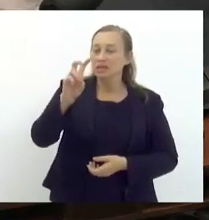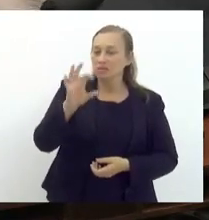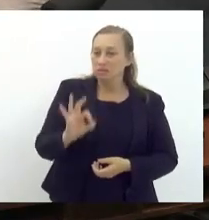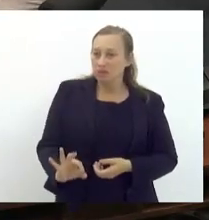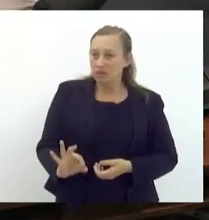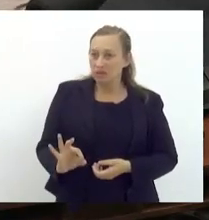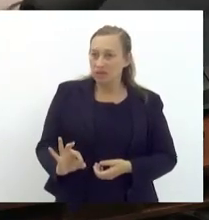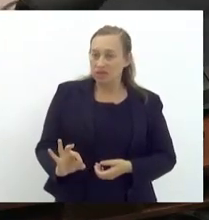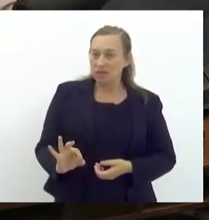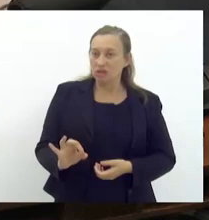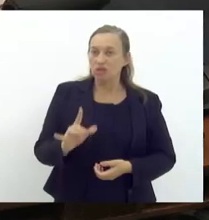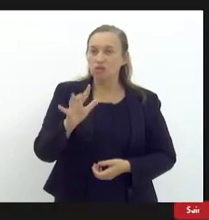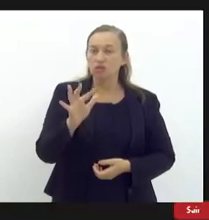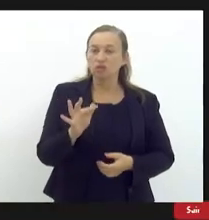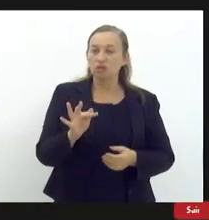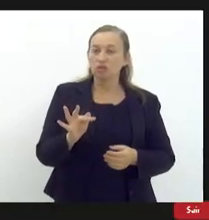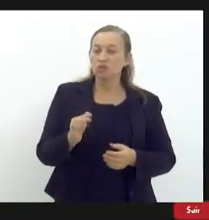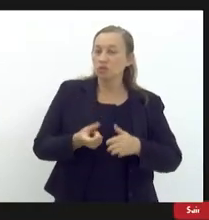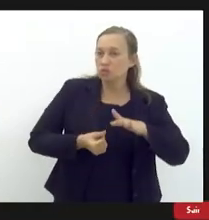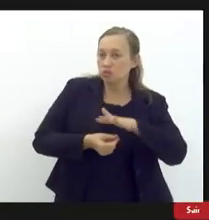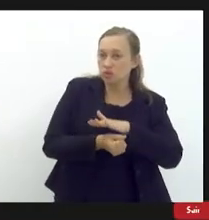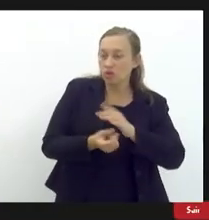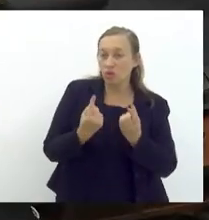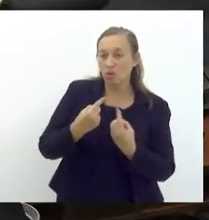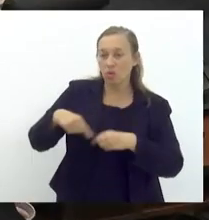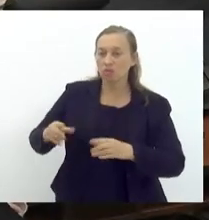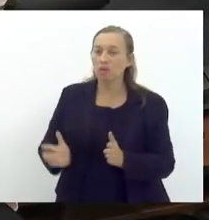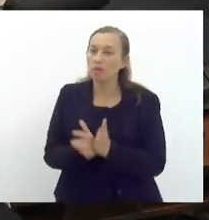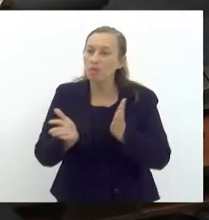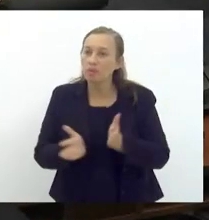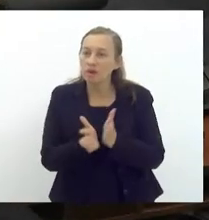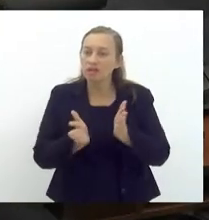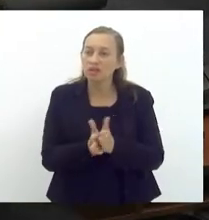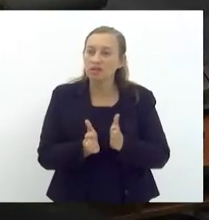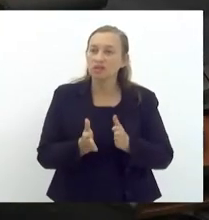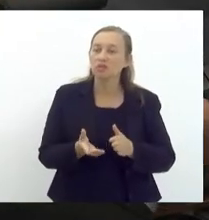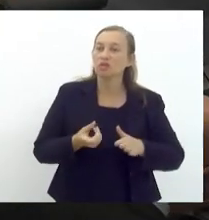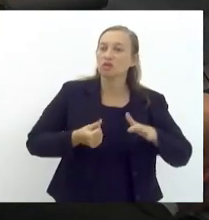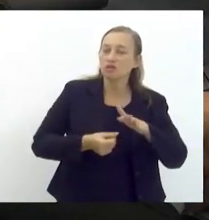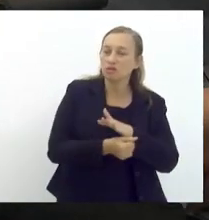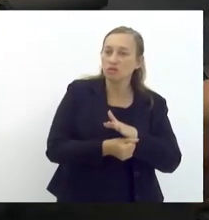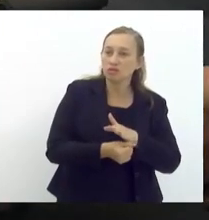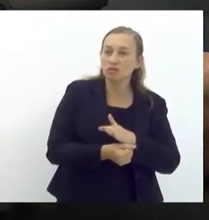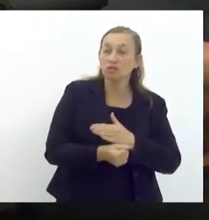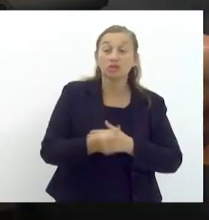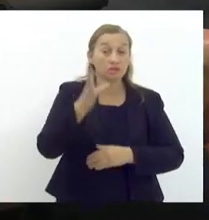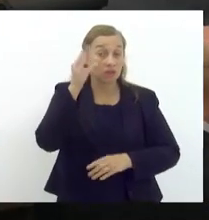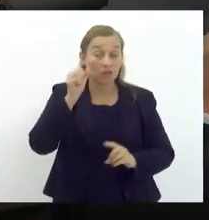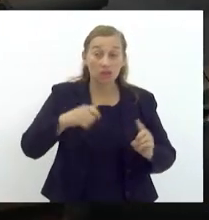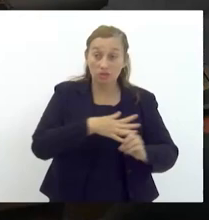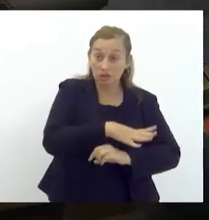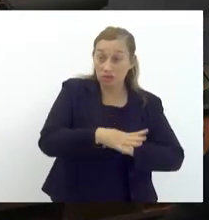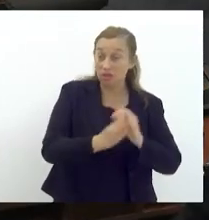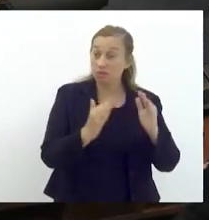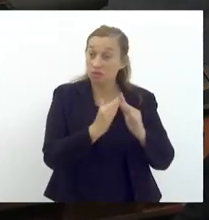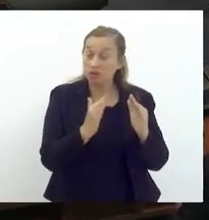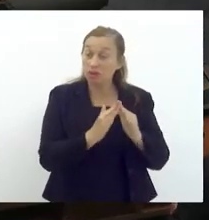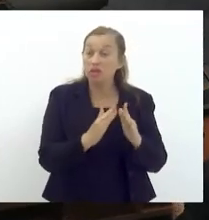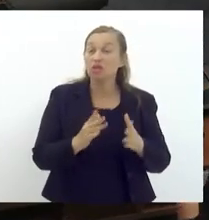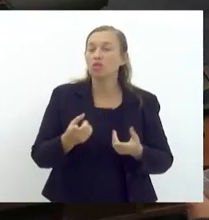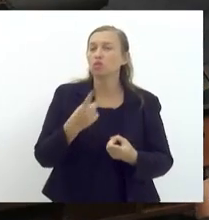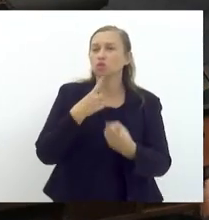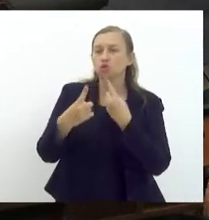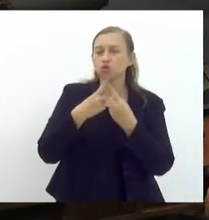5% do fundo de combate à pobreza exatamente no fundo Estadual de habitação de interesse social quando nós começamos